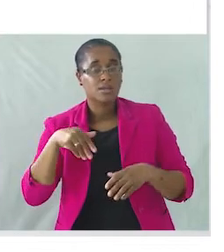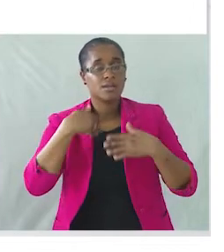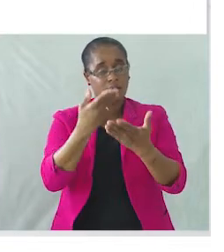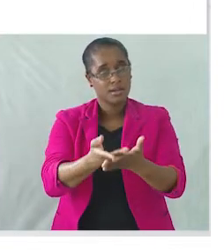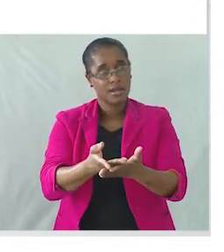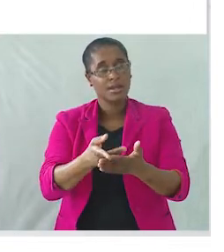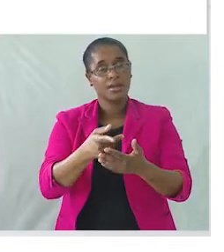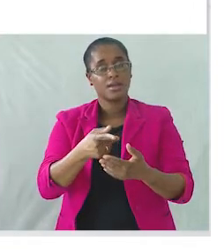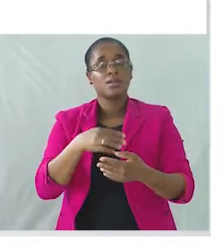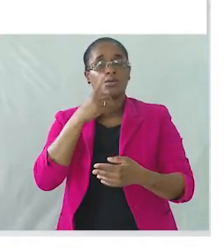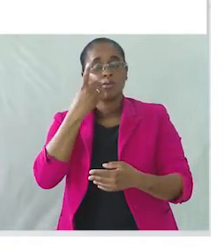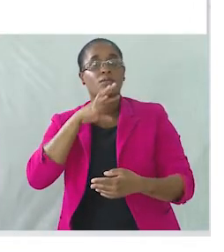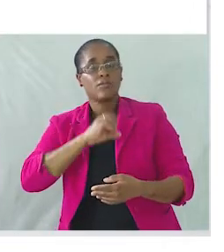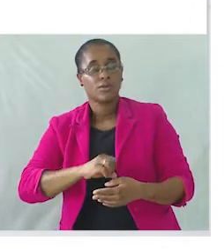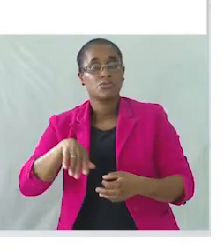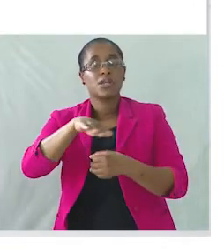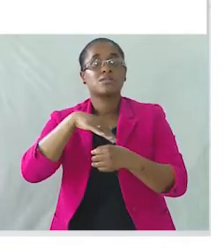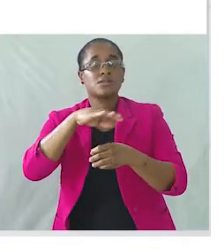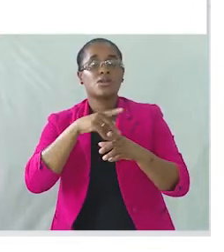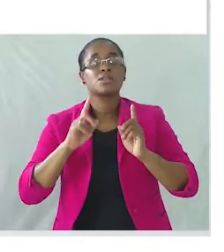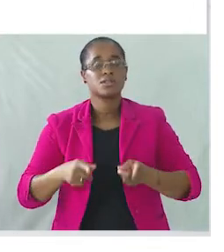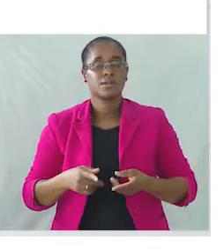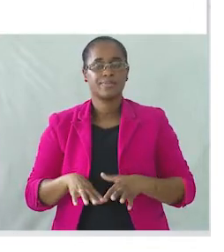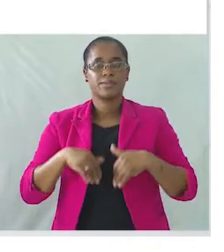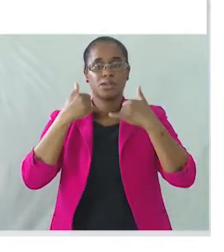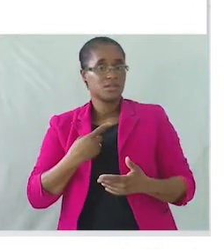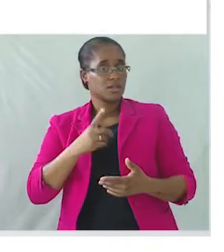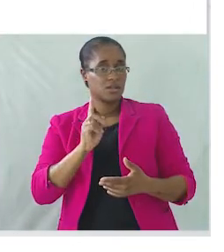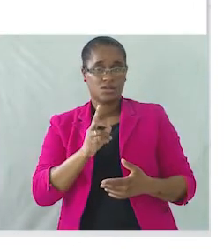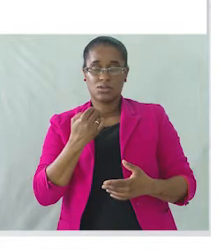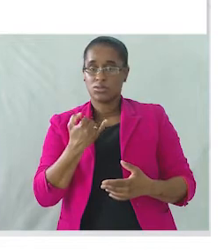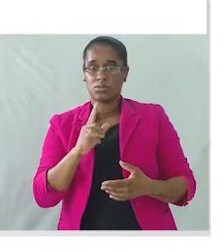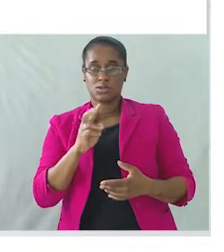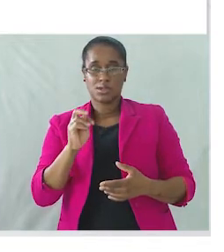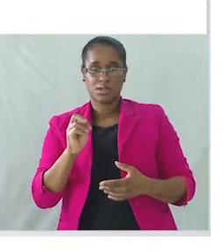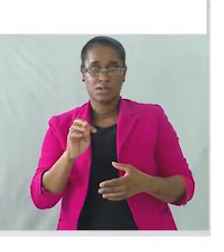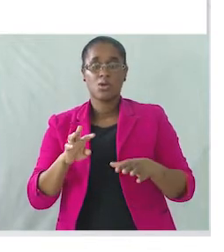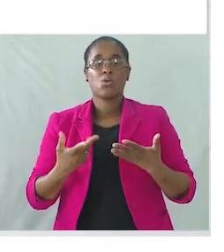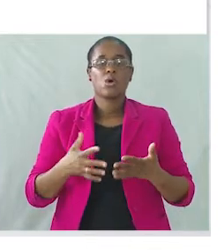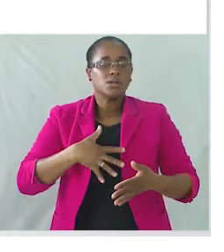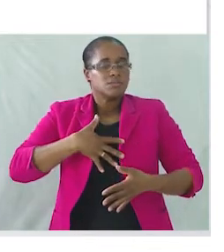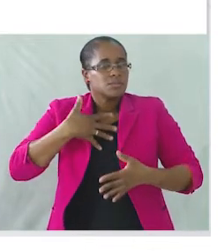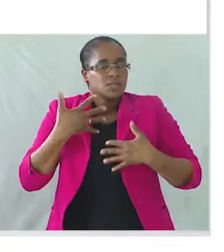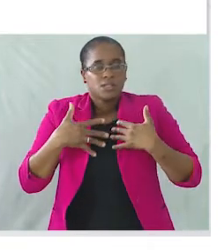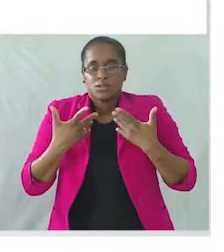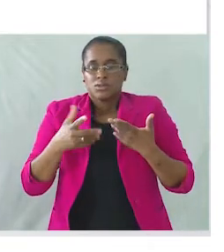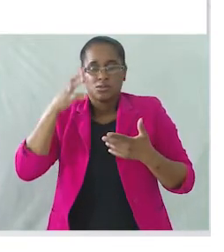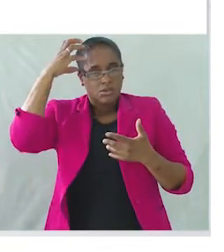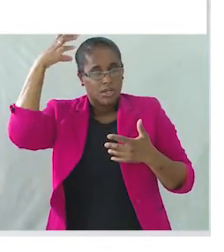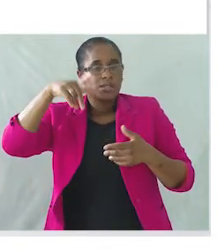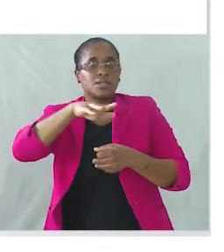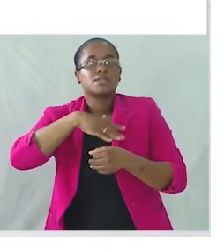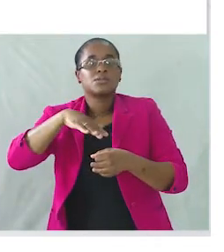situação inicial. Depois, a pergunta 3. Qual era o estado de espírito do rei na situação